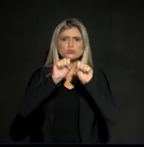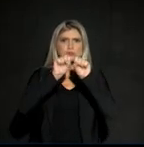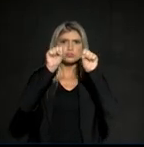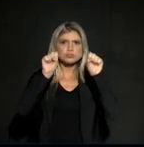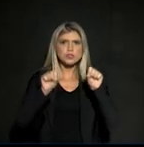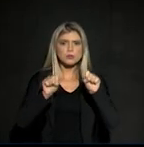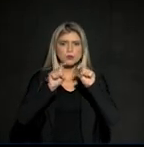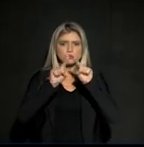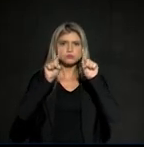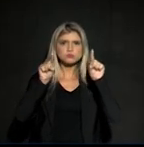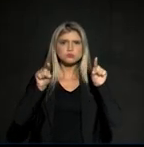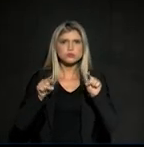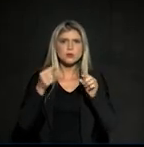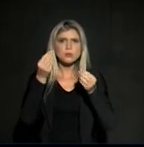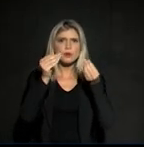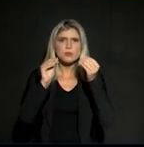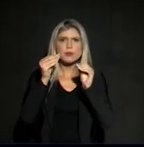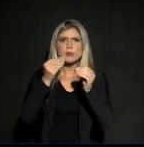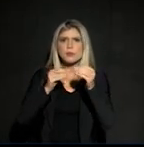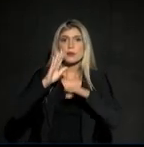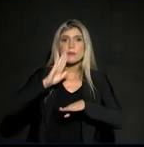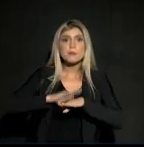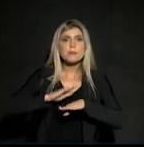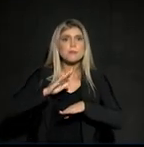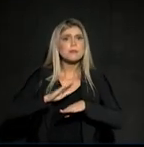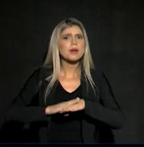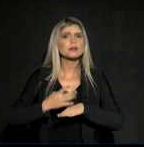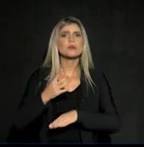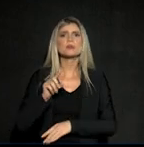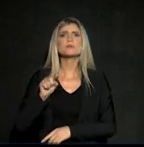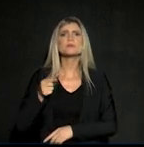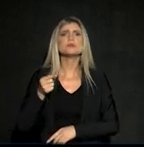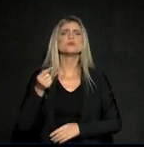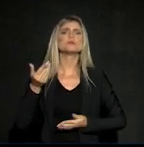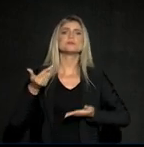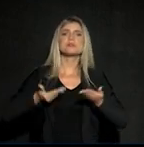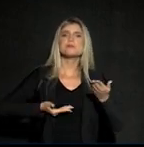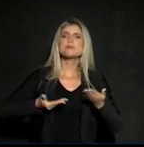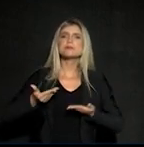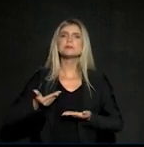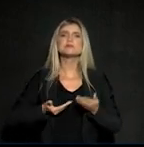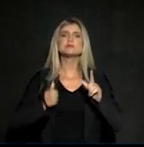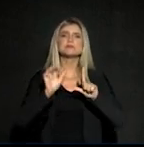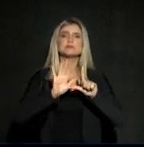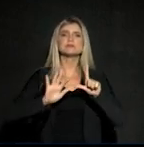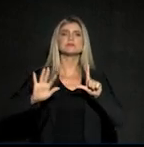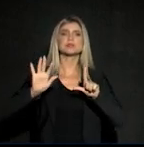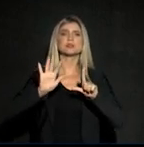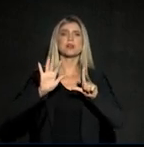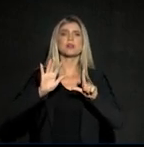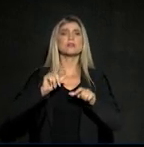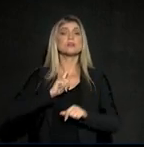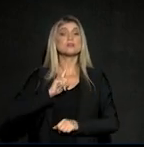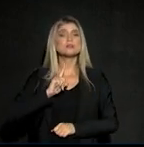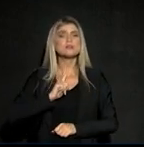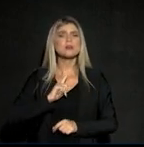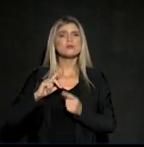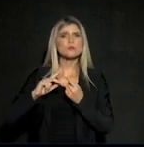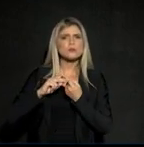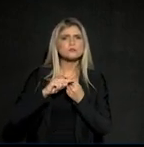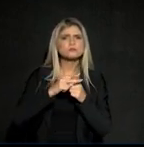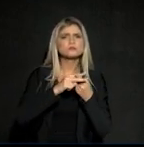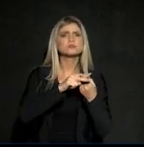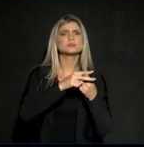milhões de brasileiros cadastrados mais de 4.000 serviços de italizar e foi feita uma reforma administrativa